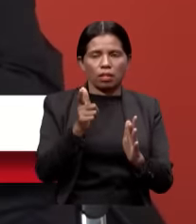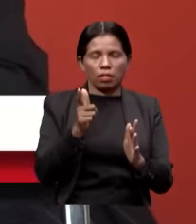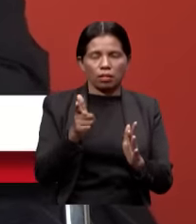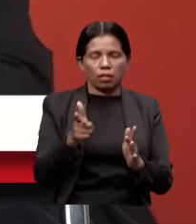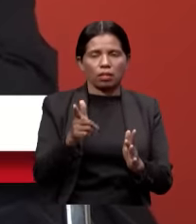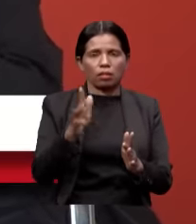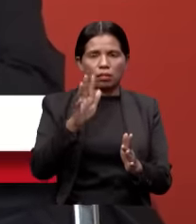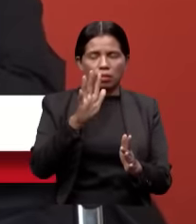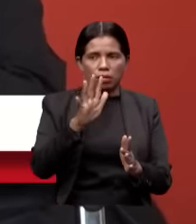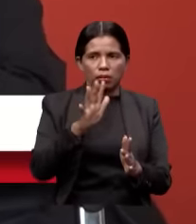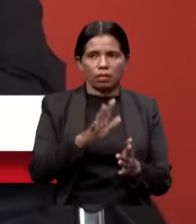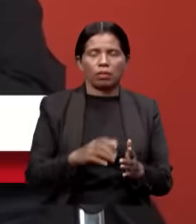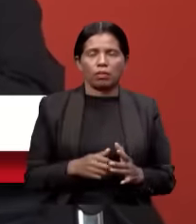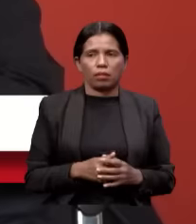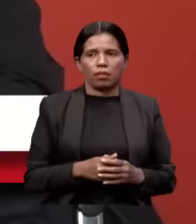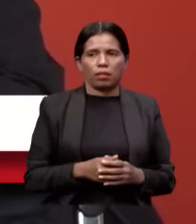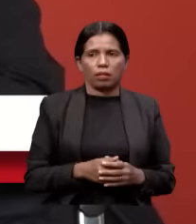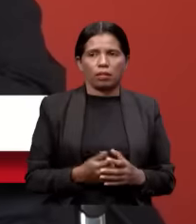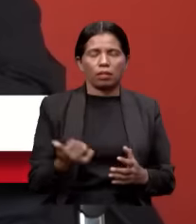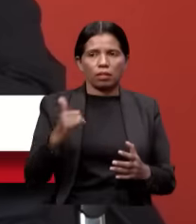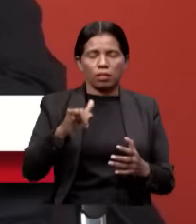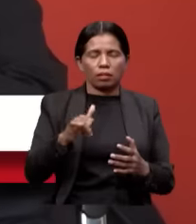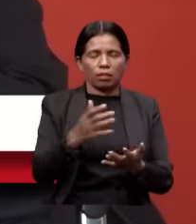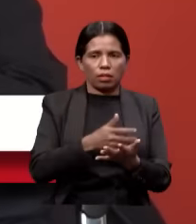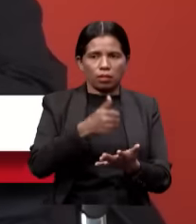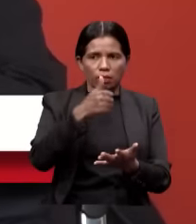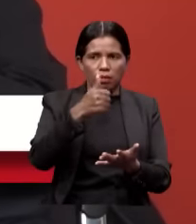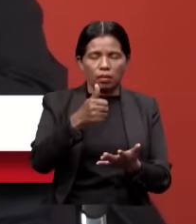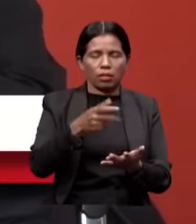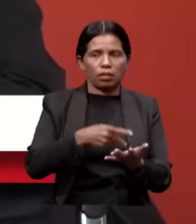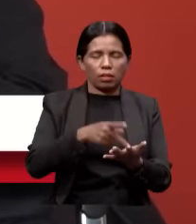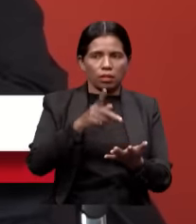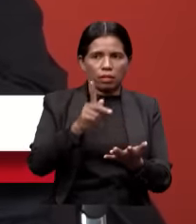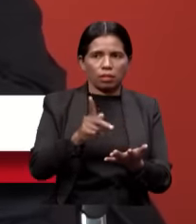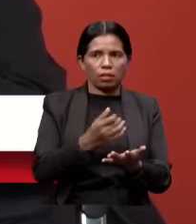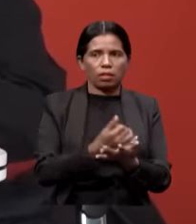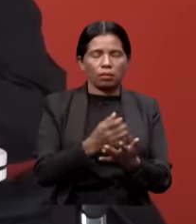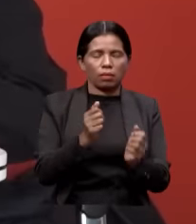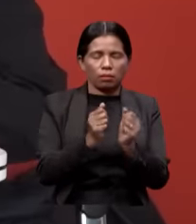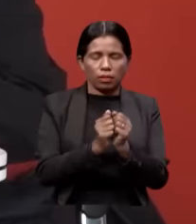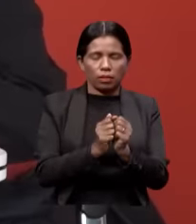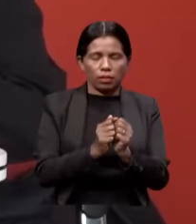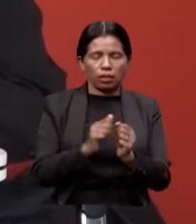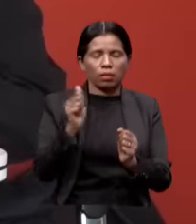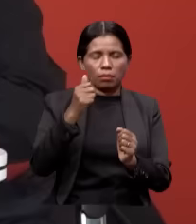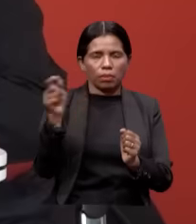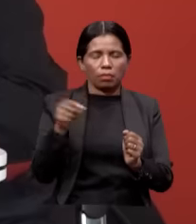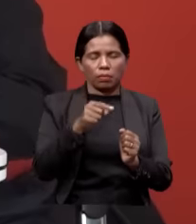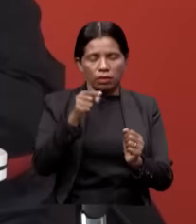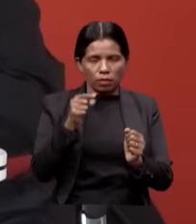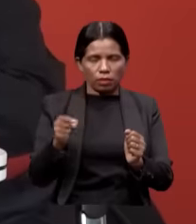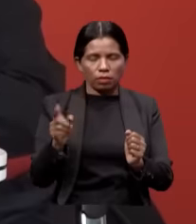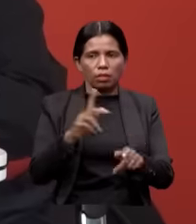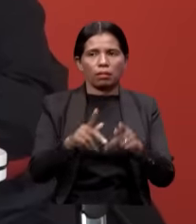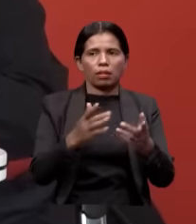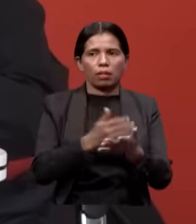lei. Kata sema ka kona kwa directamente imposto 10%. 10% semana nain